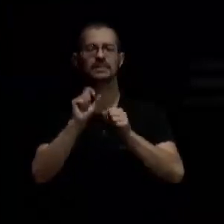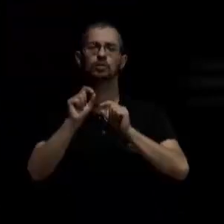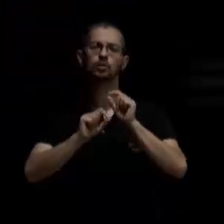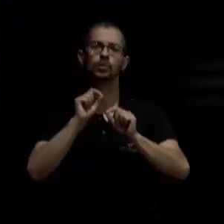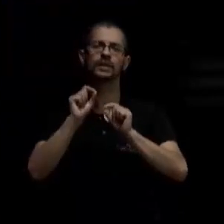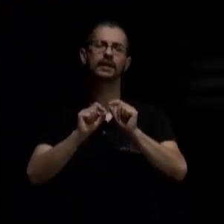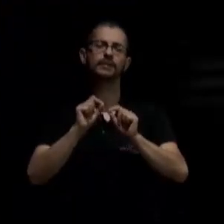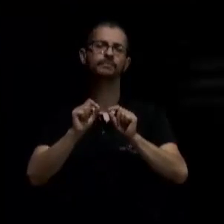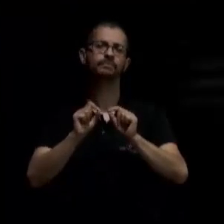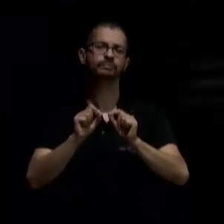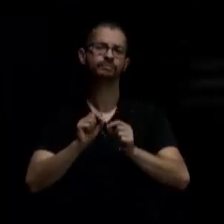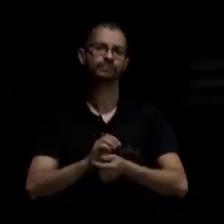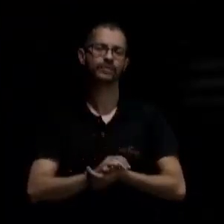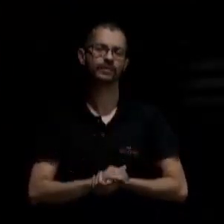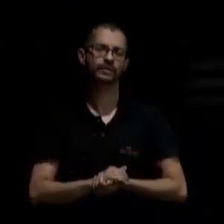Joe